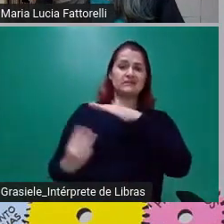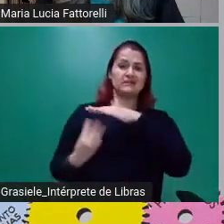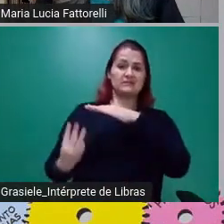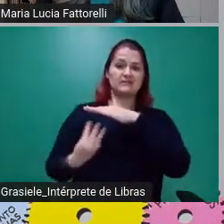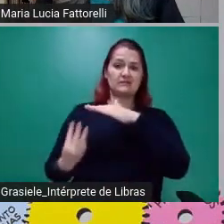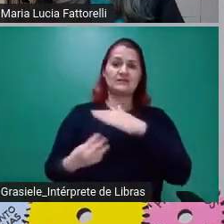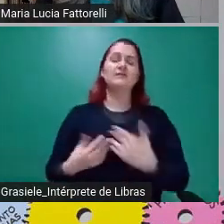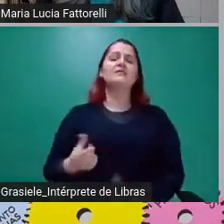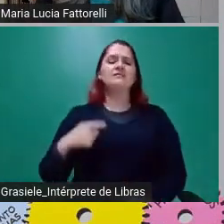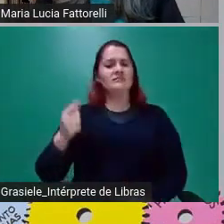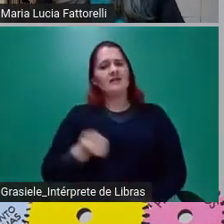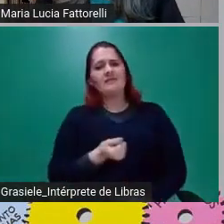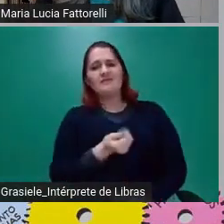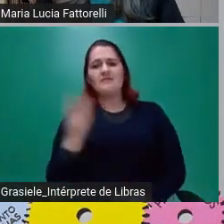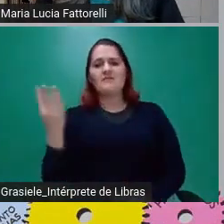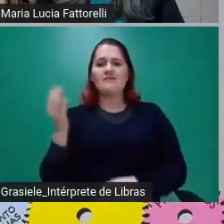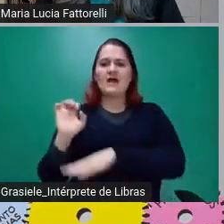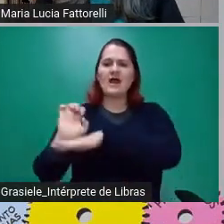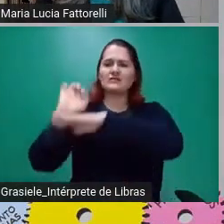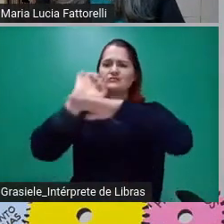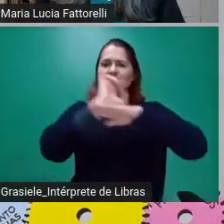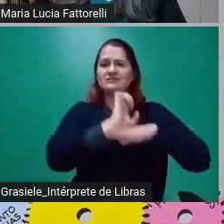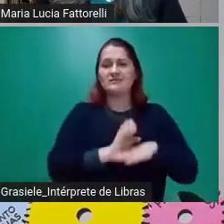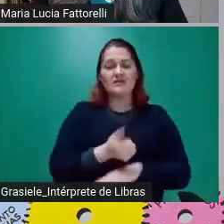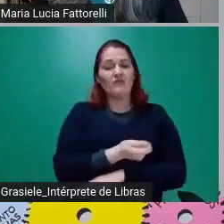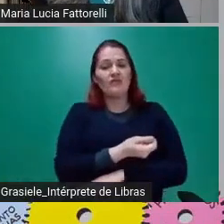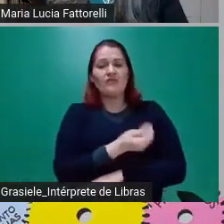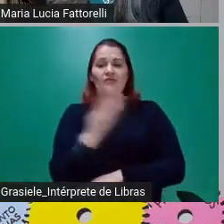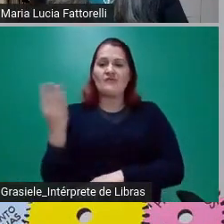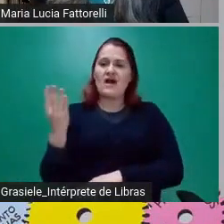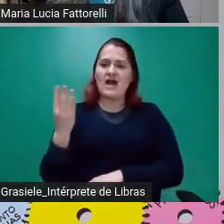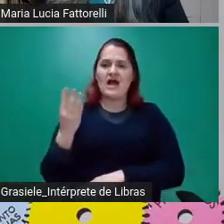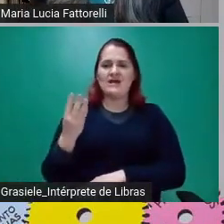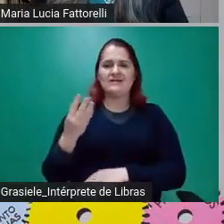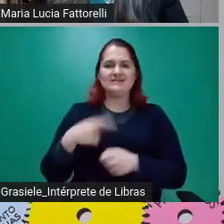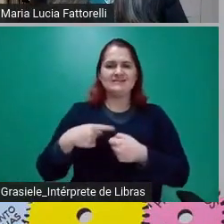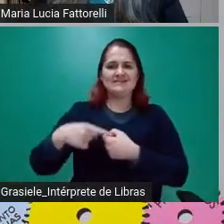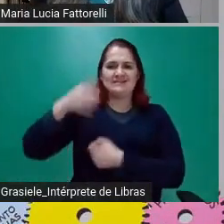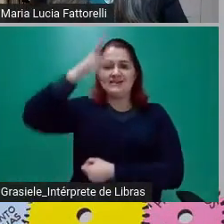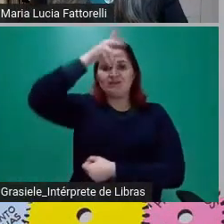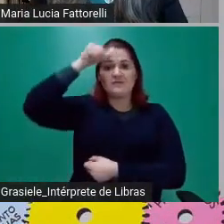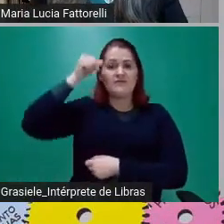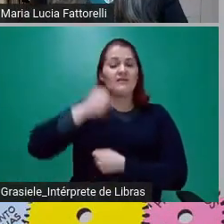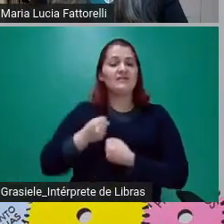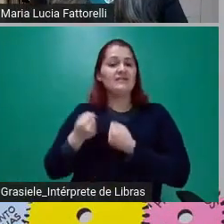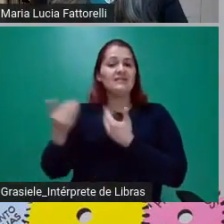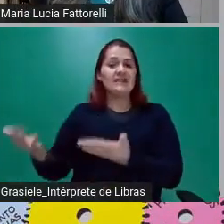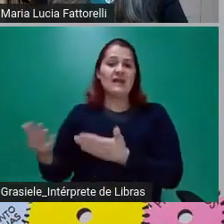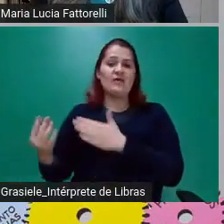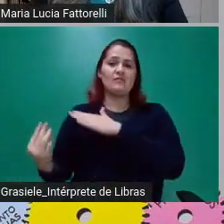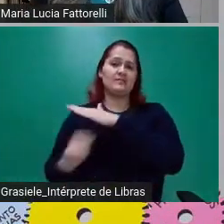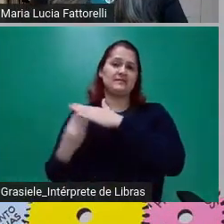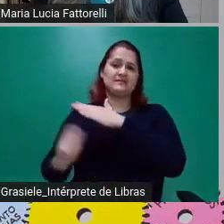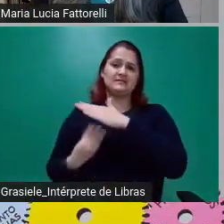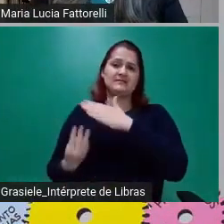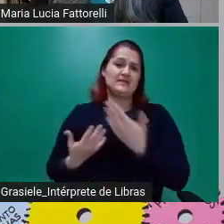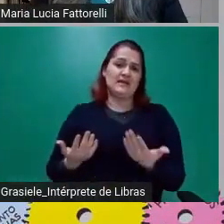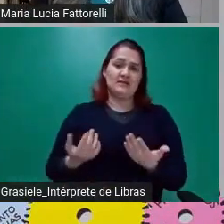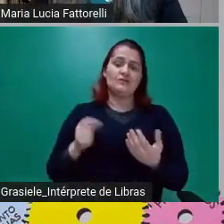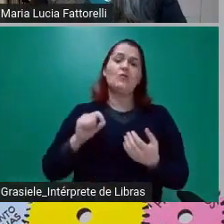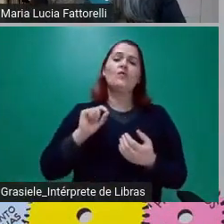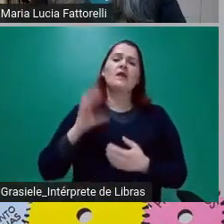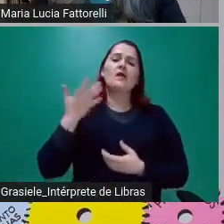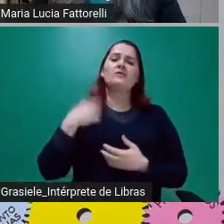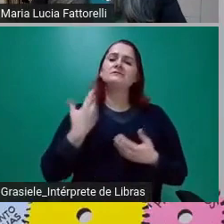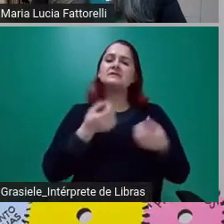vários estados e municípios a entrega da gestão para as organizações sociais com prejuízo,